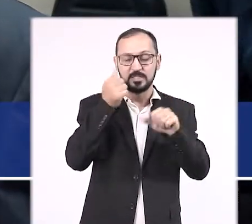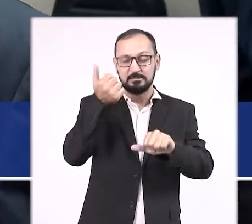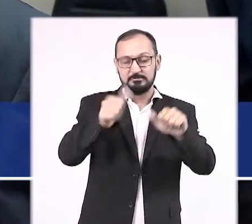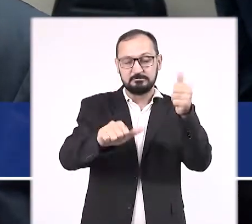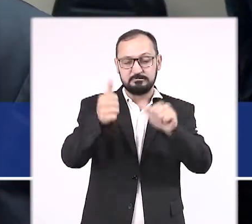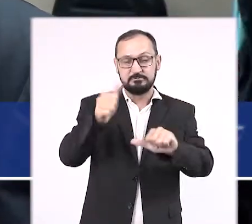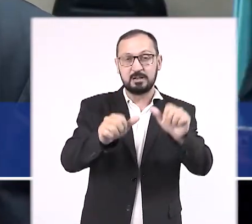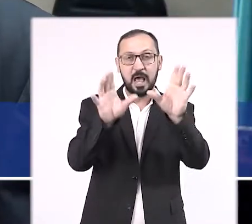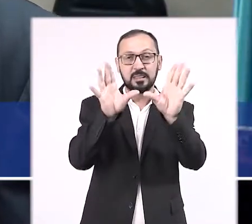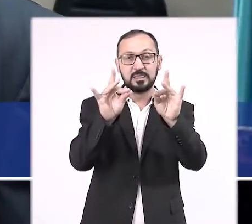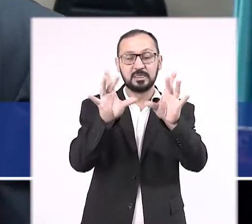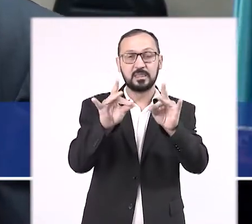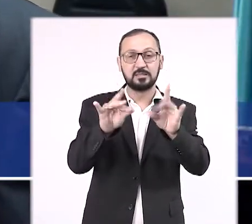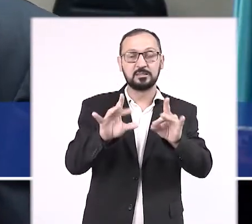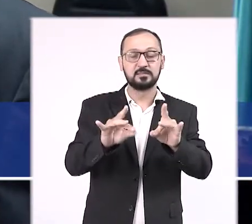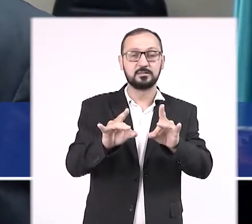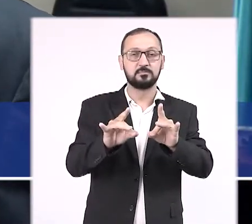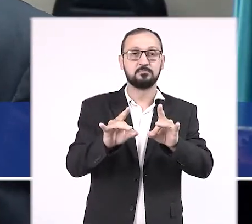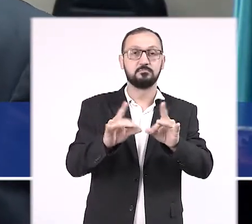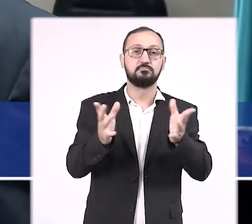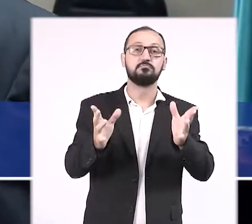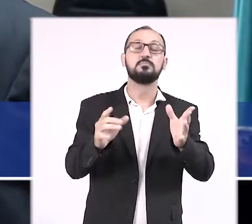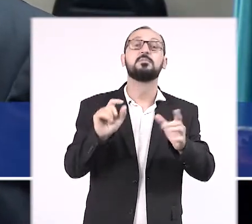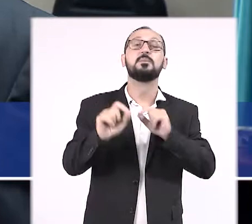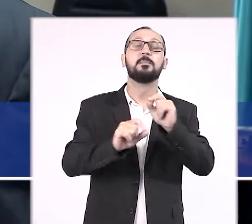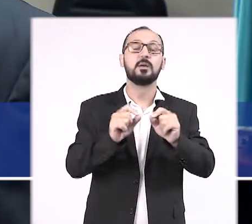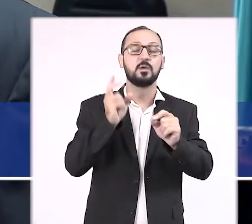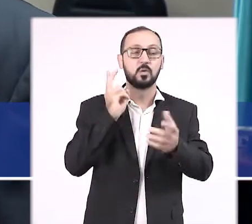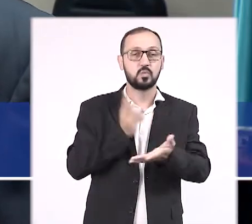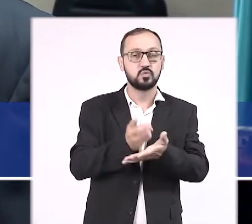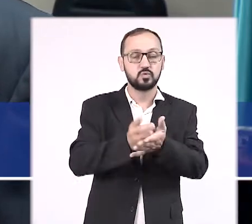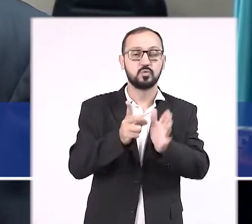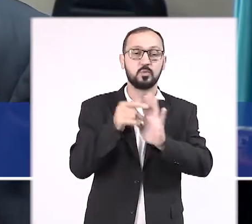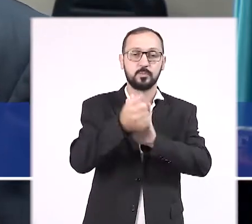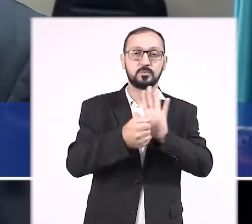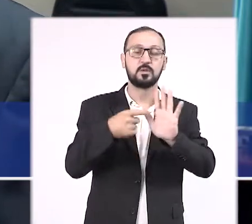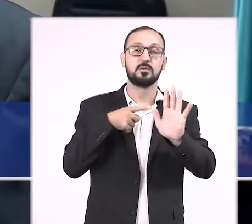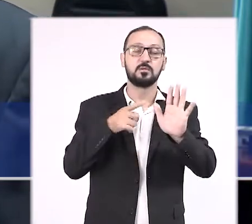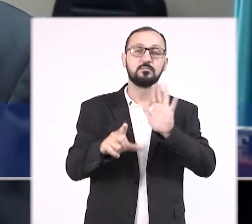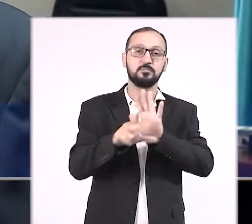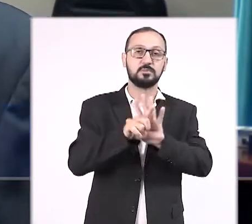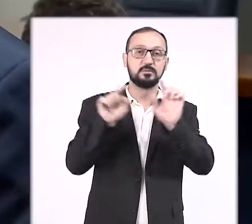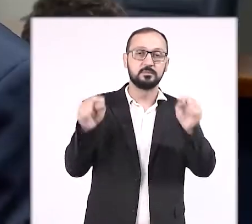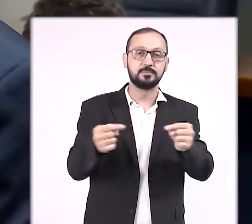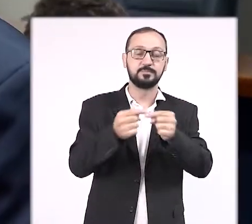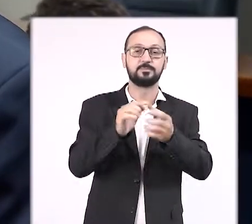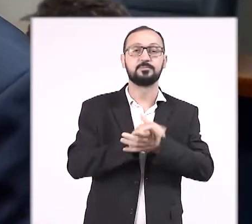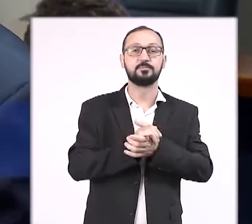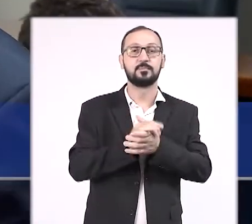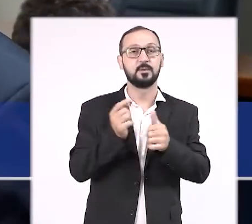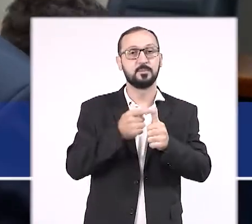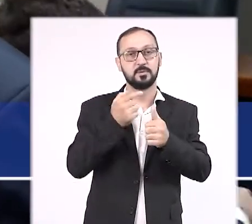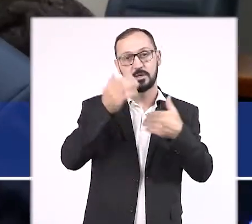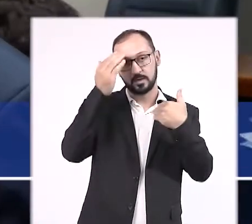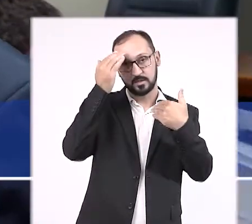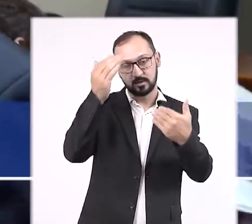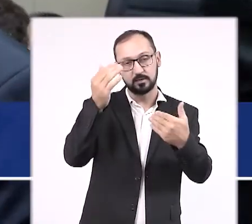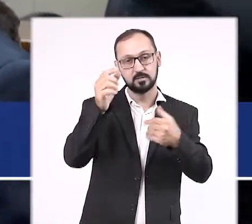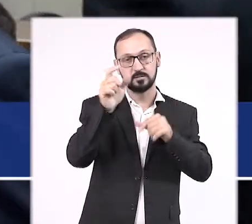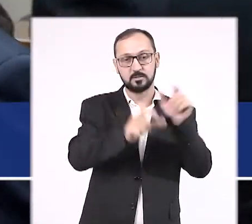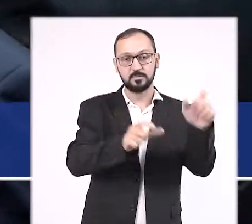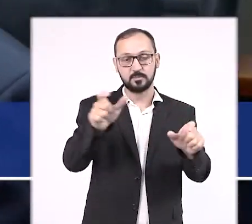análise criteriosa, né, independente, para a tramitação daqueles projetos que realmente tenham legalidade. Primeiro, agradecer